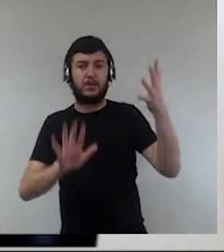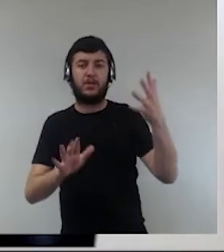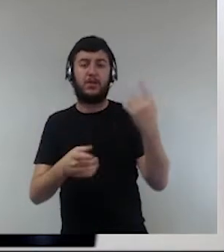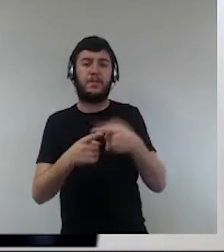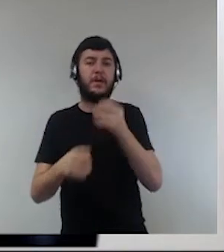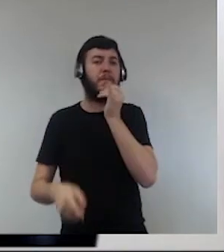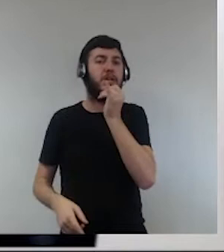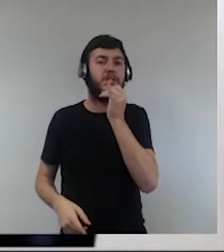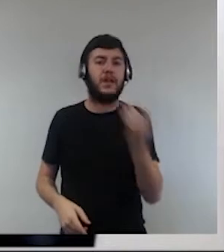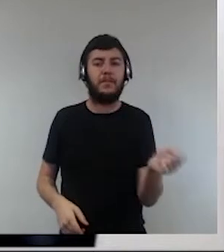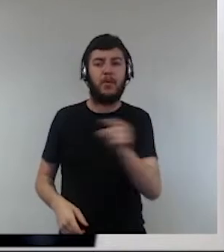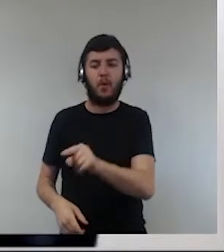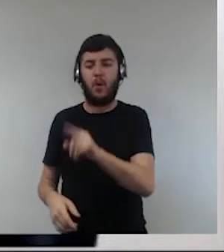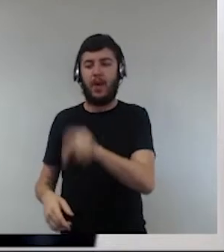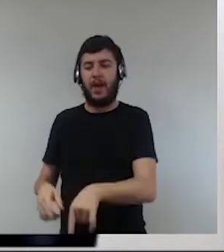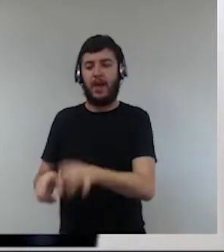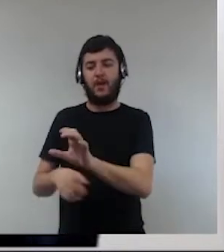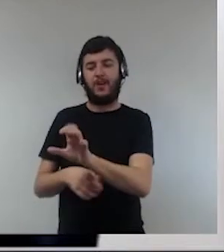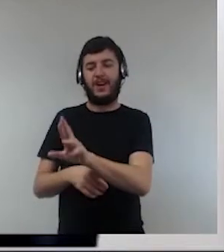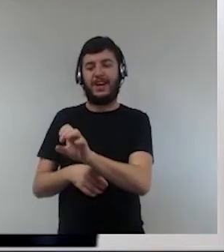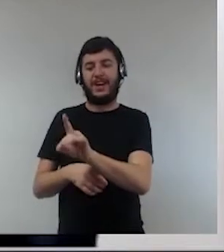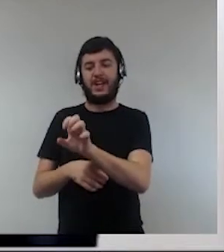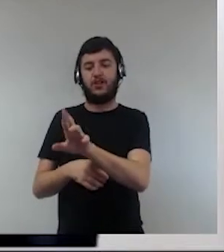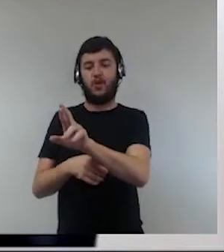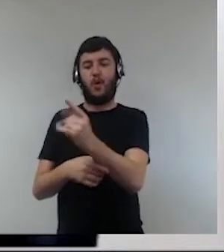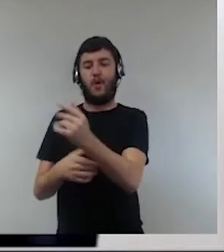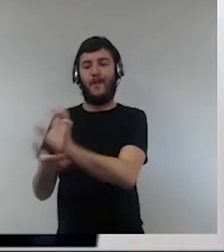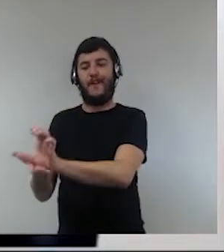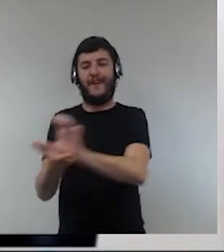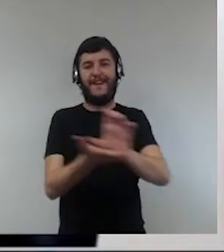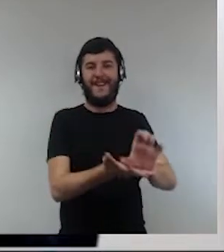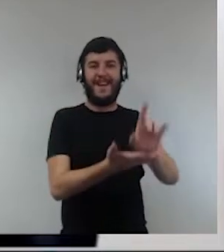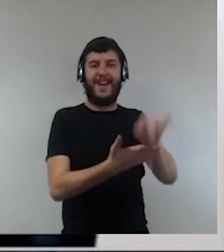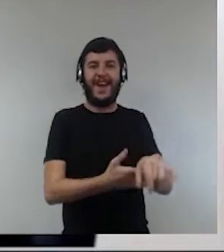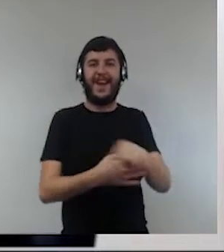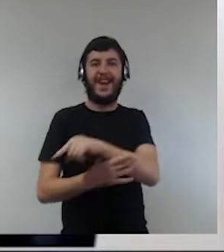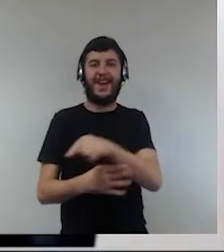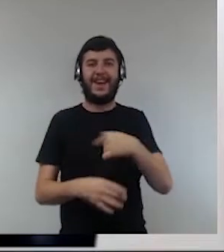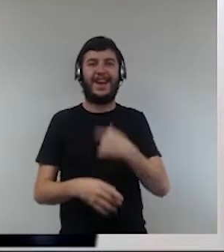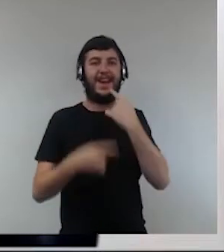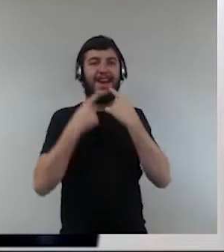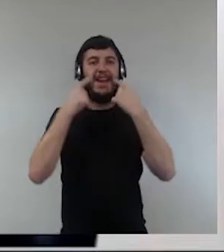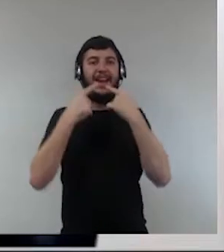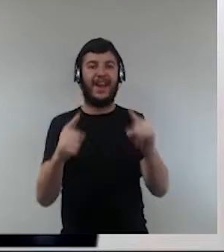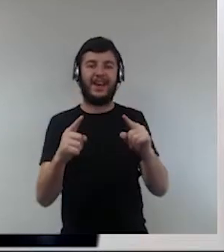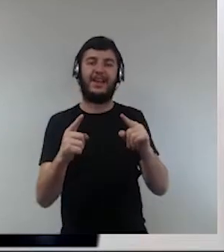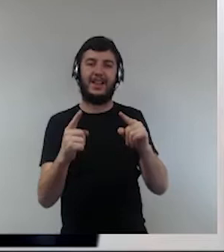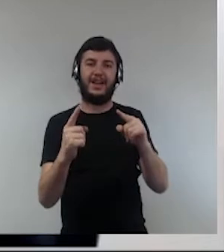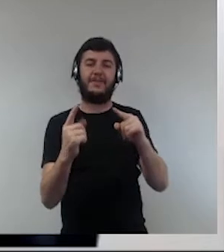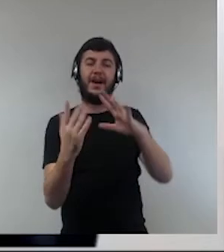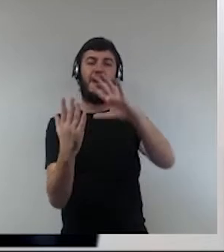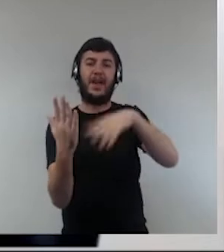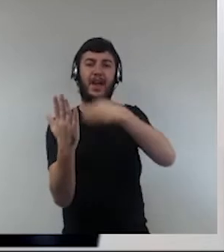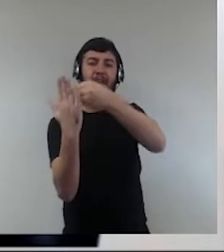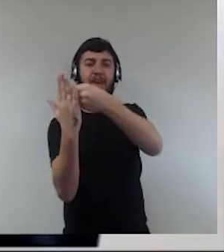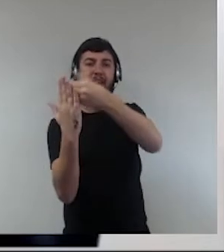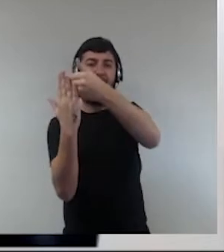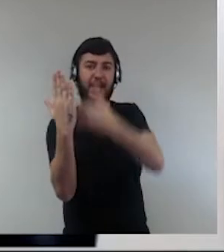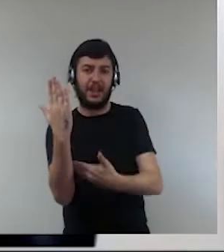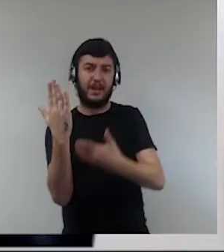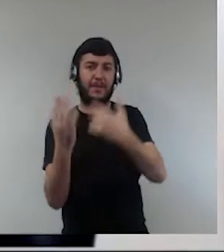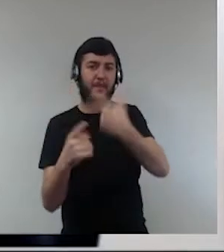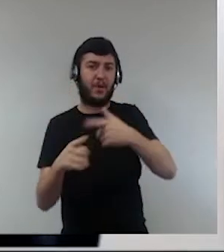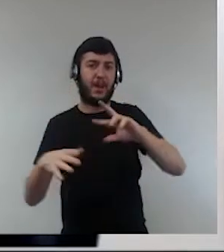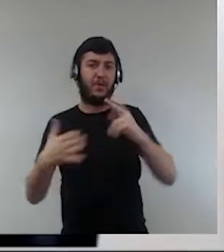credor é o reclamante, teria obtido uma vantagem excessiva por conta do fato pandêmico. Por